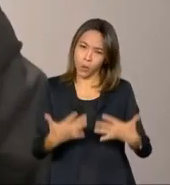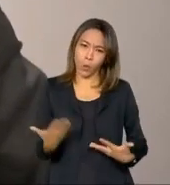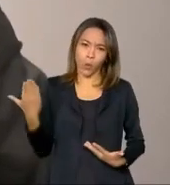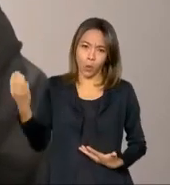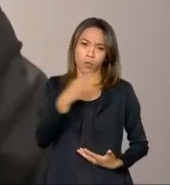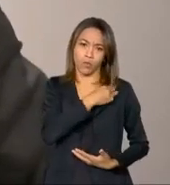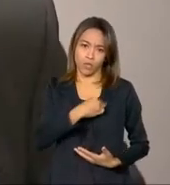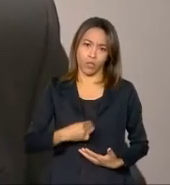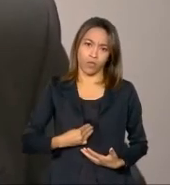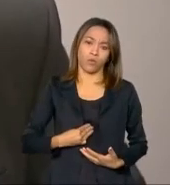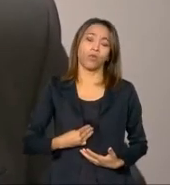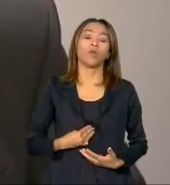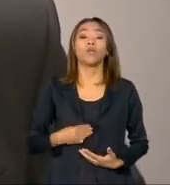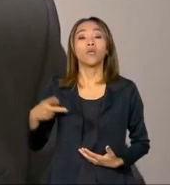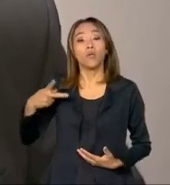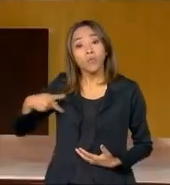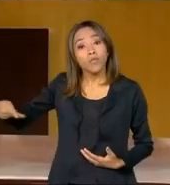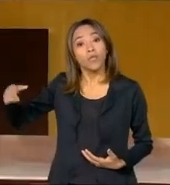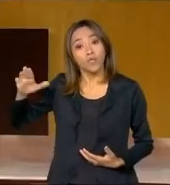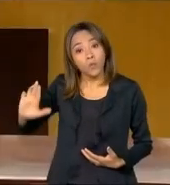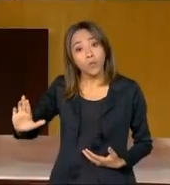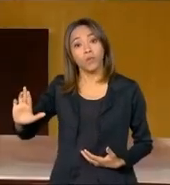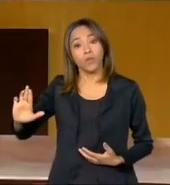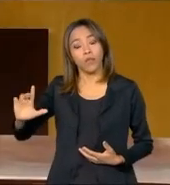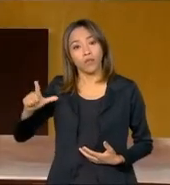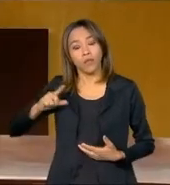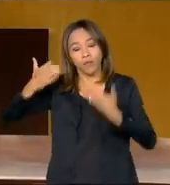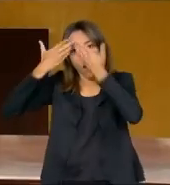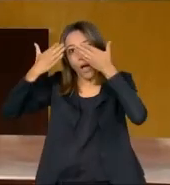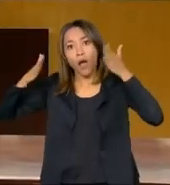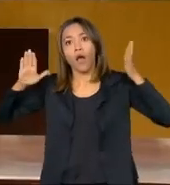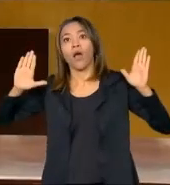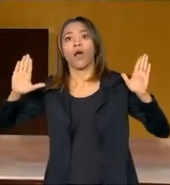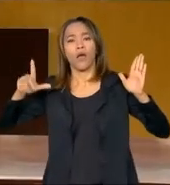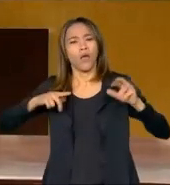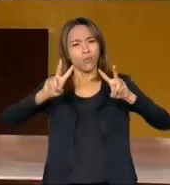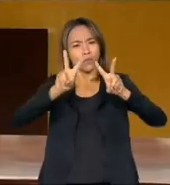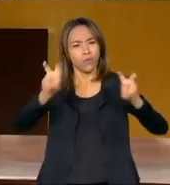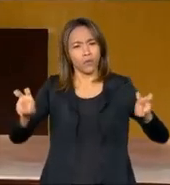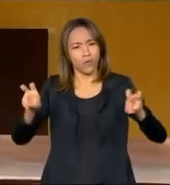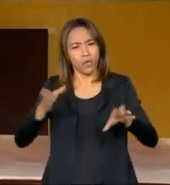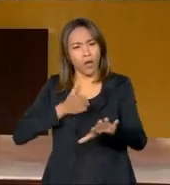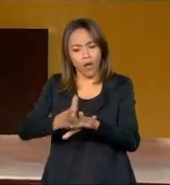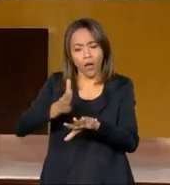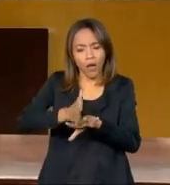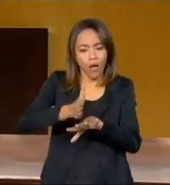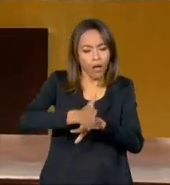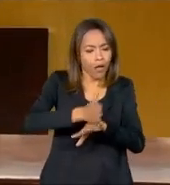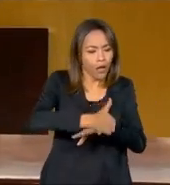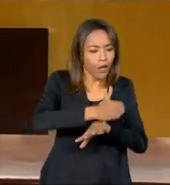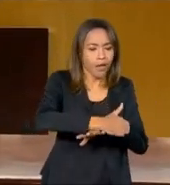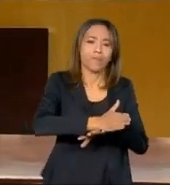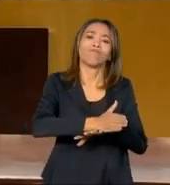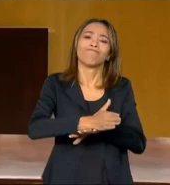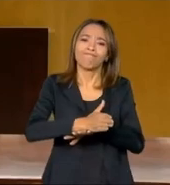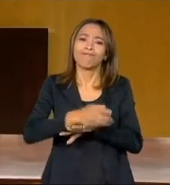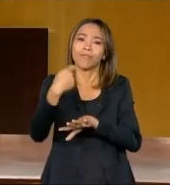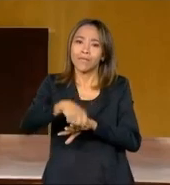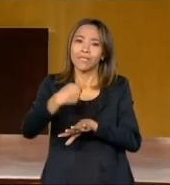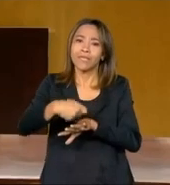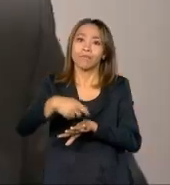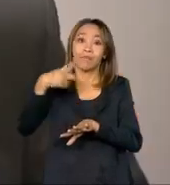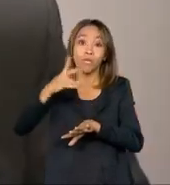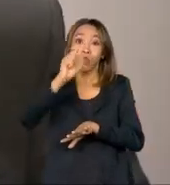presidente Lula teve a visão de, olha, é um assunto transversal, mas alguém precisa cuidar disso full